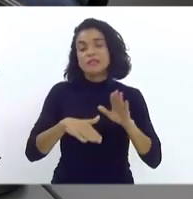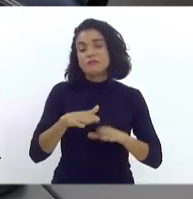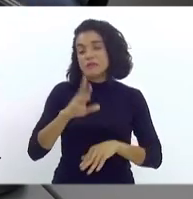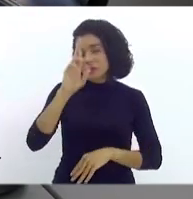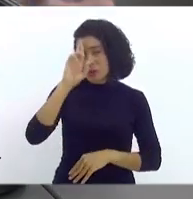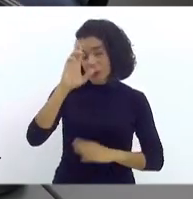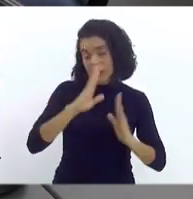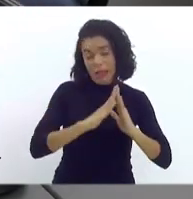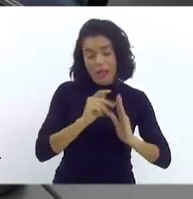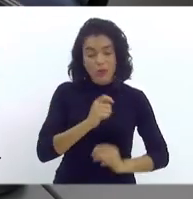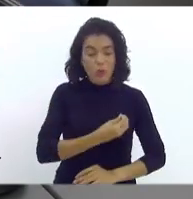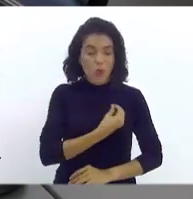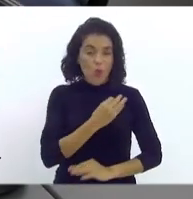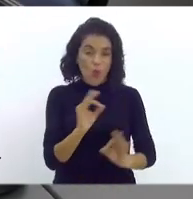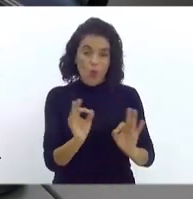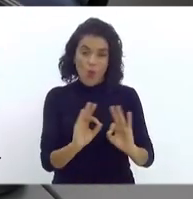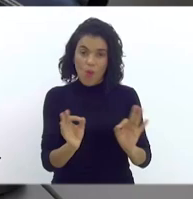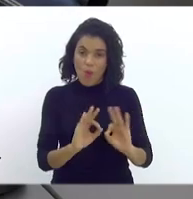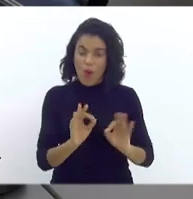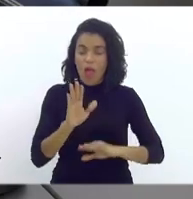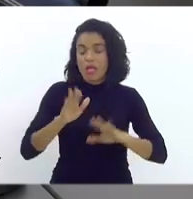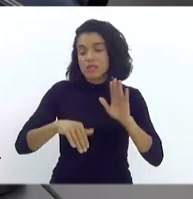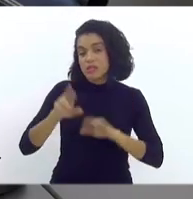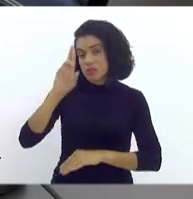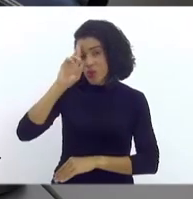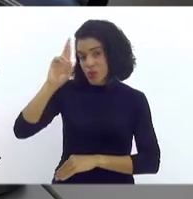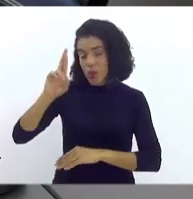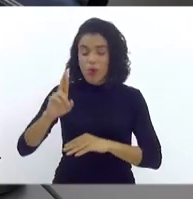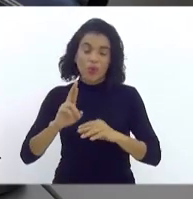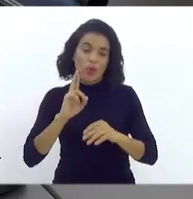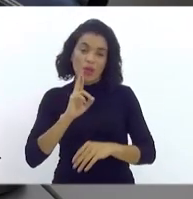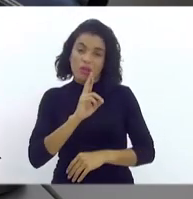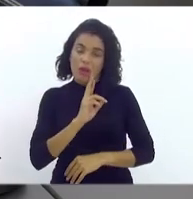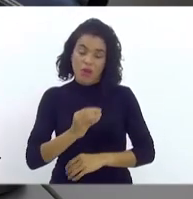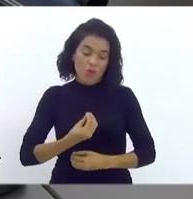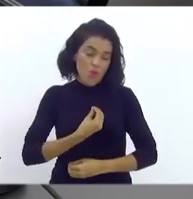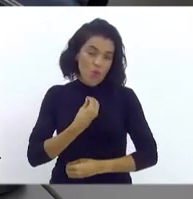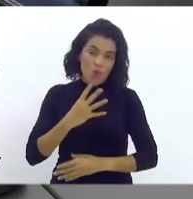estava em casa, né? O dono do restaurante que furta também não estava.